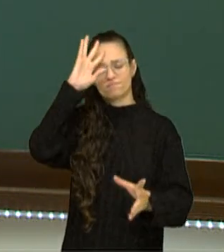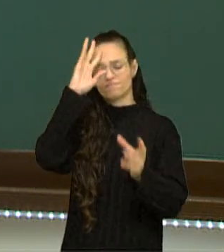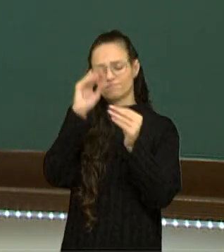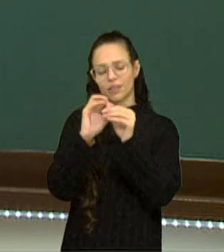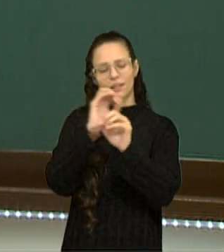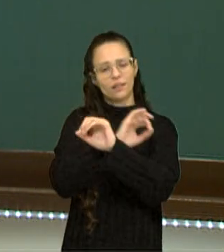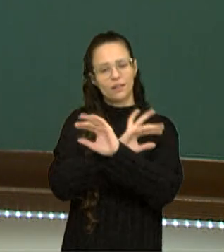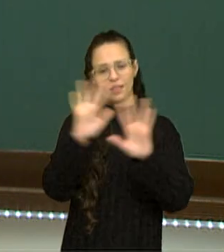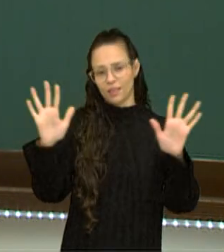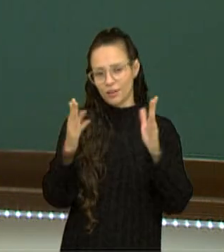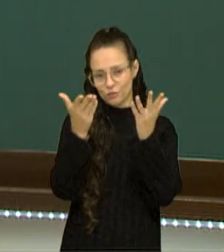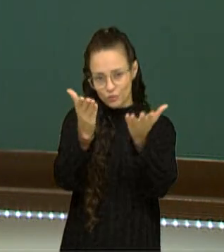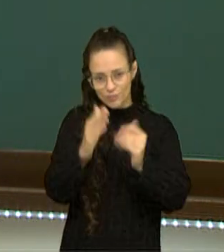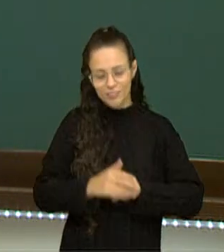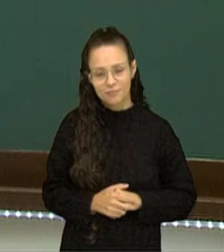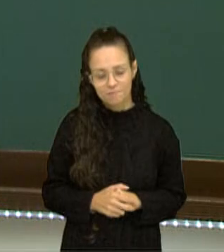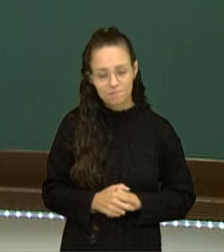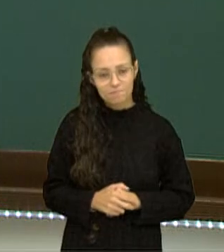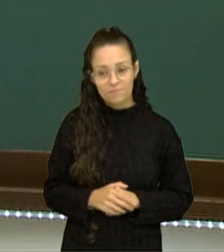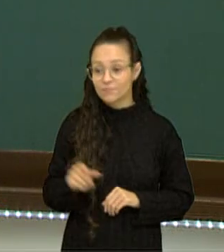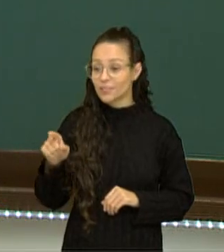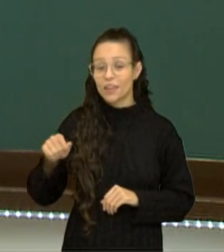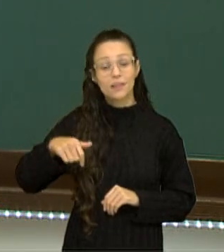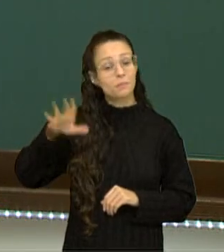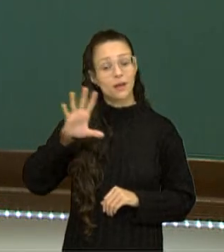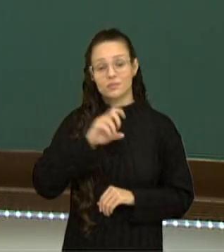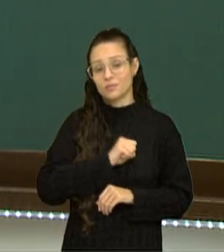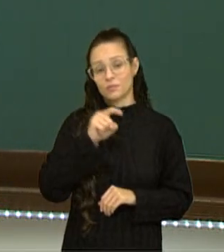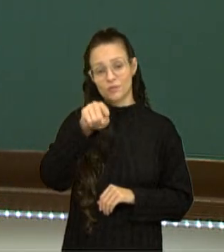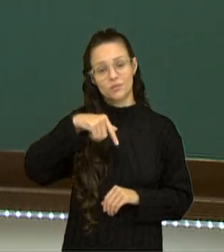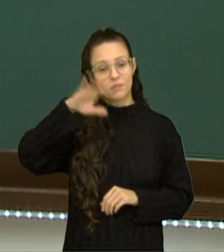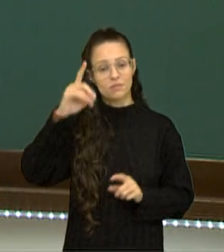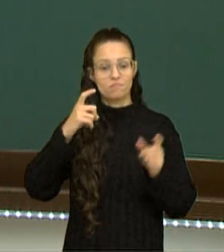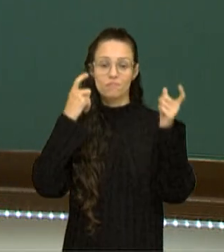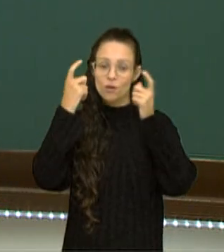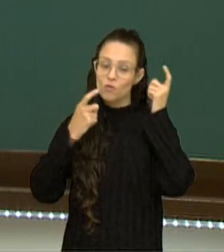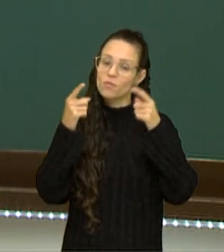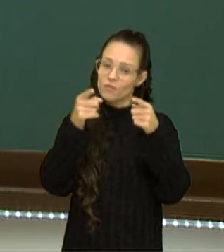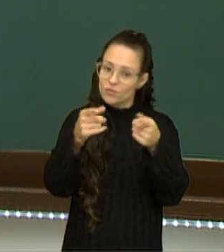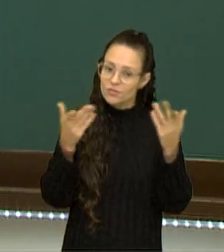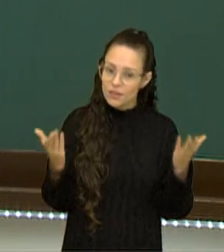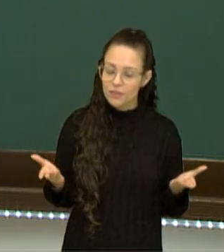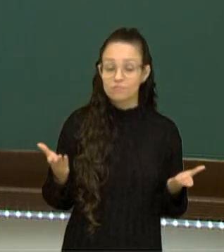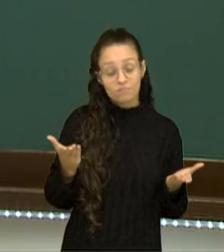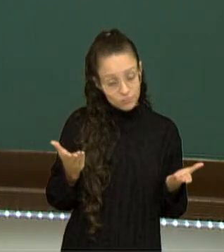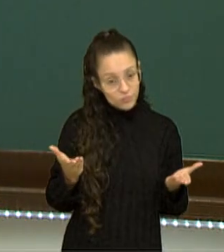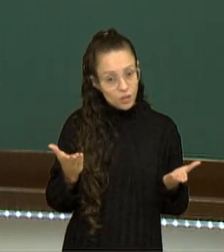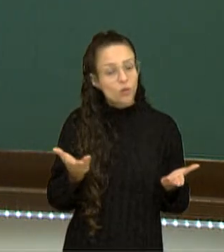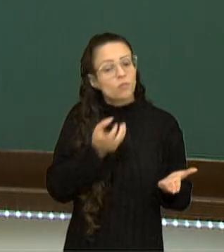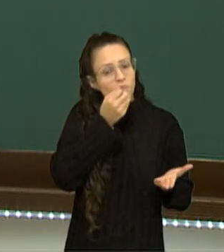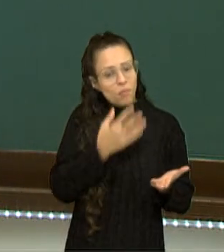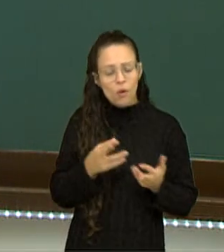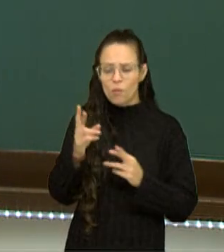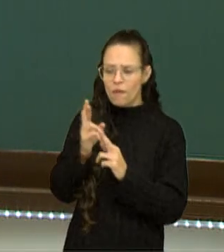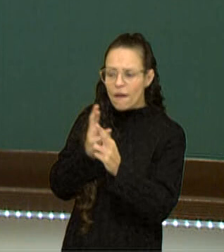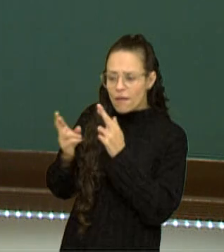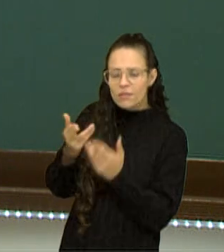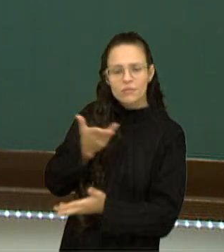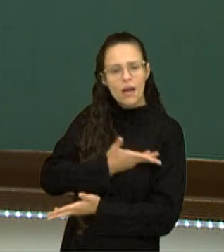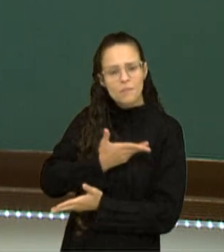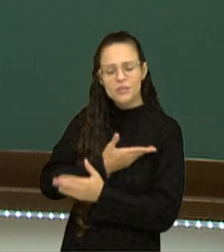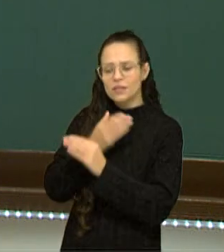do que pai e mãe. São as pessoas que mais te amam, que mais se preocupam com você. Então tenha uma relação de amizade,